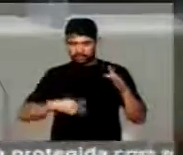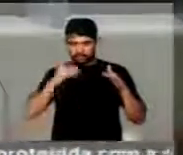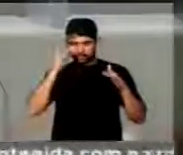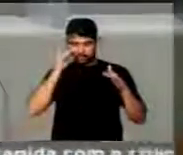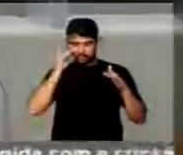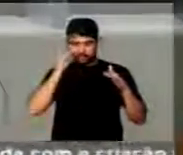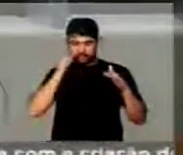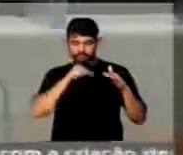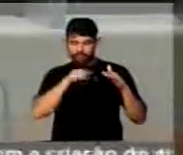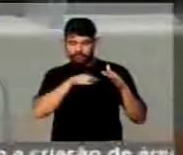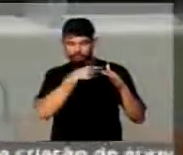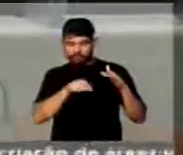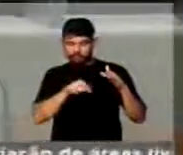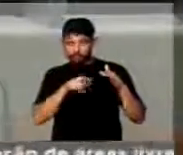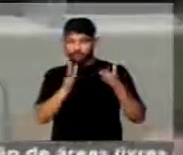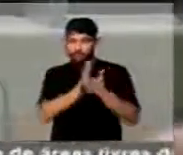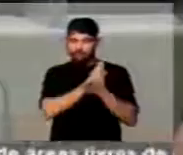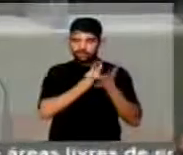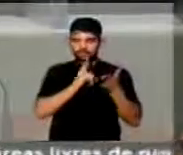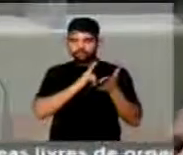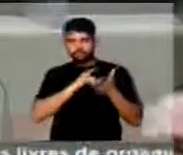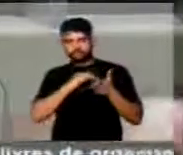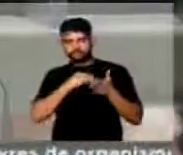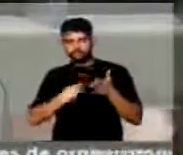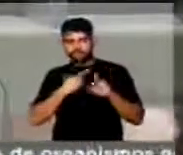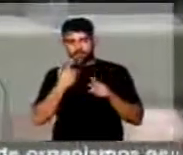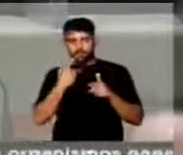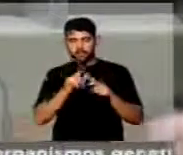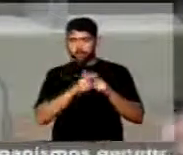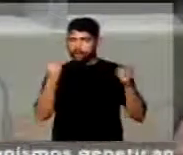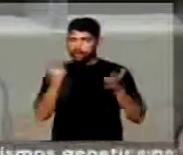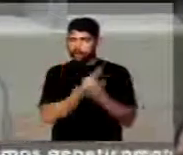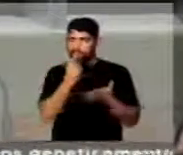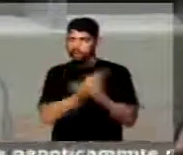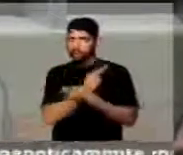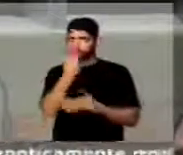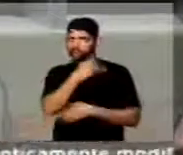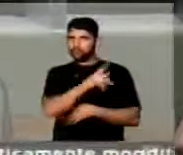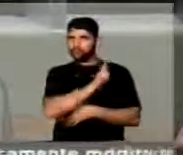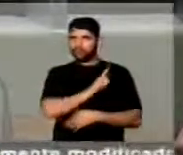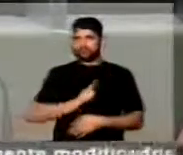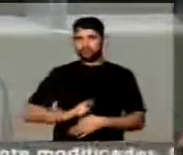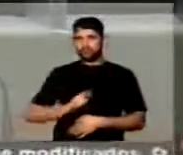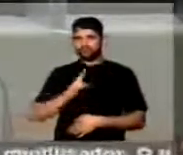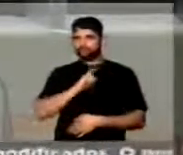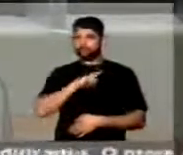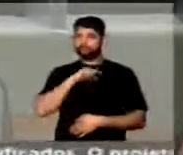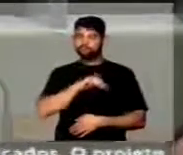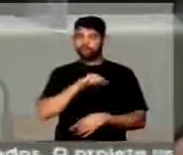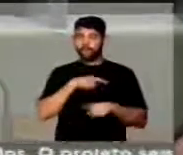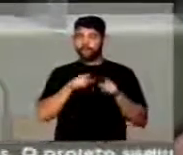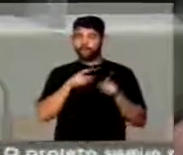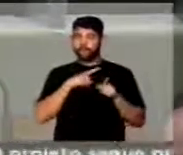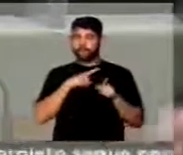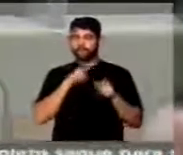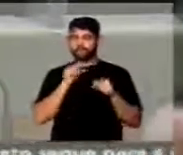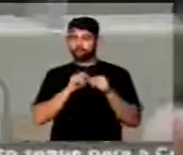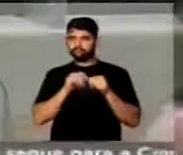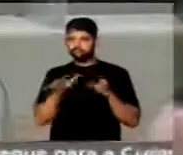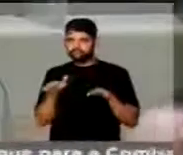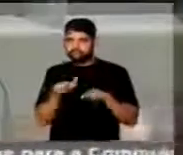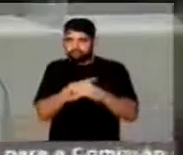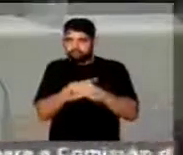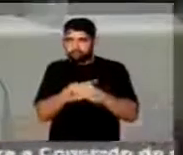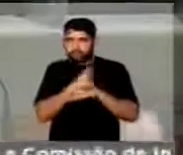presidente Dilma talvez tenha sido o maior erro do seu governo. É a